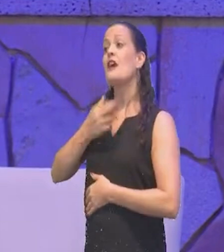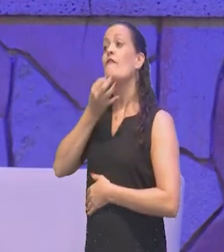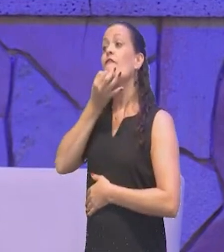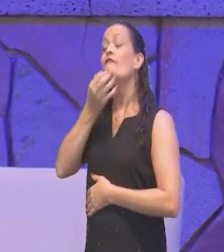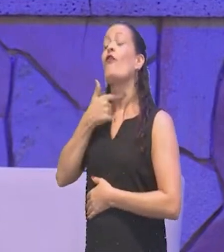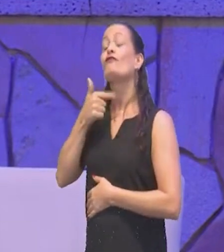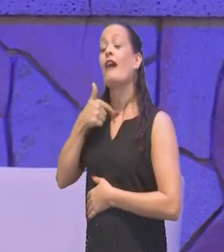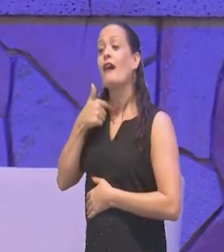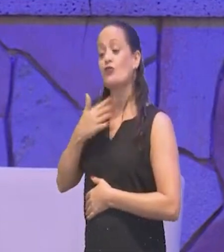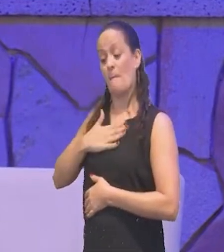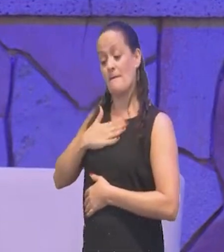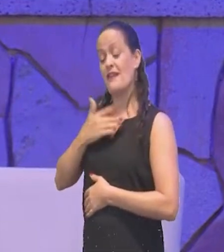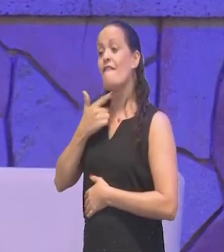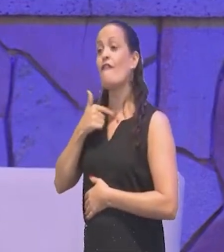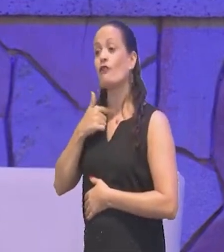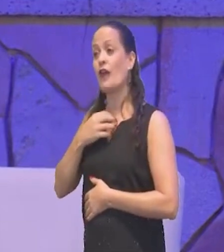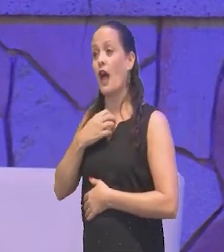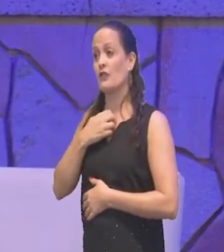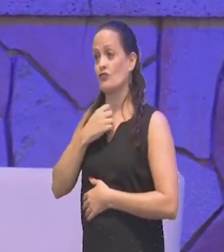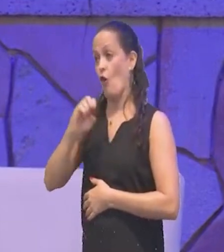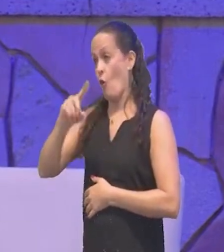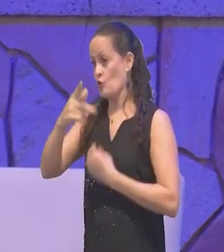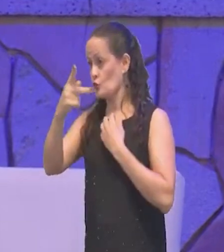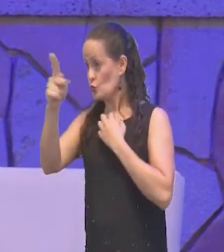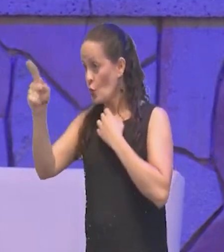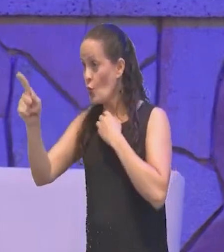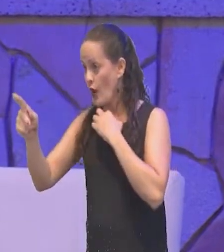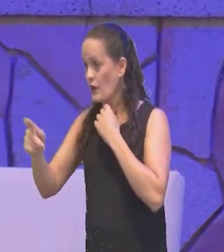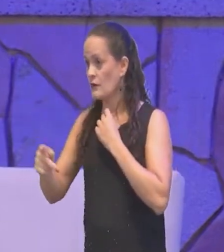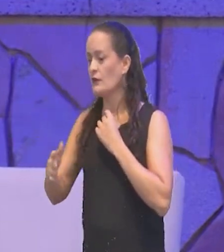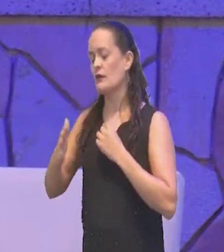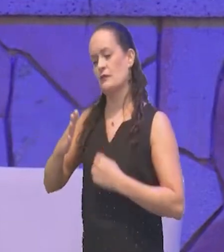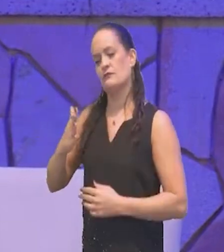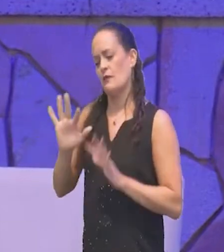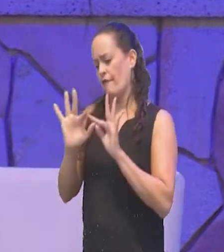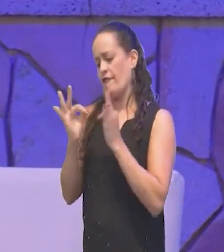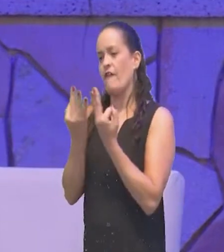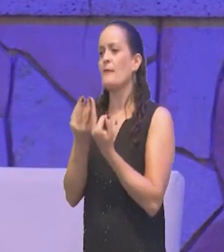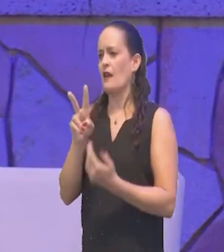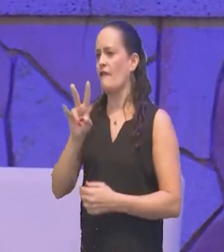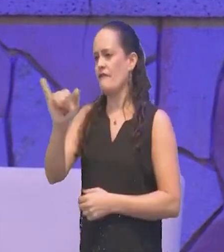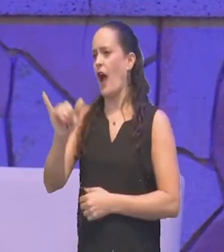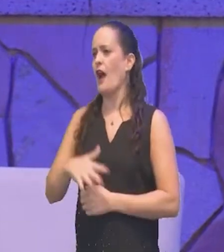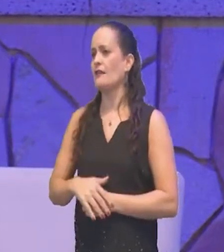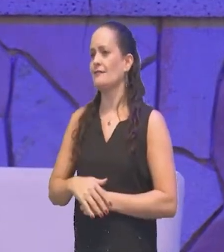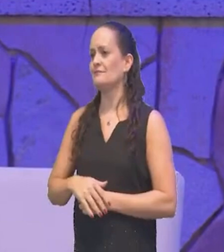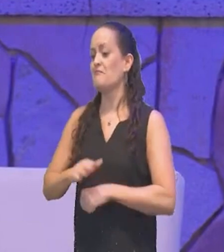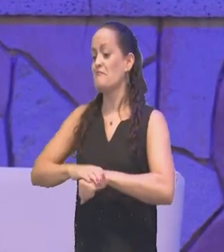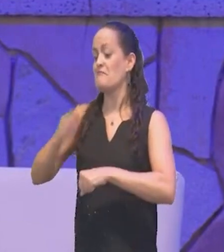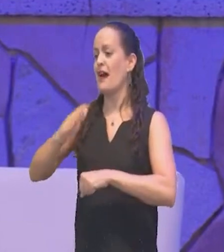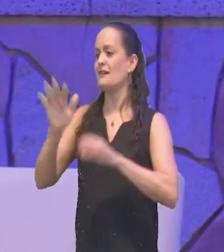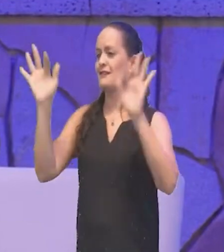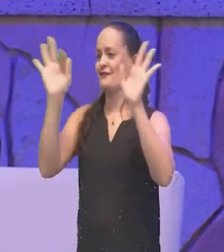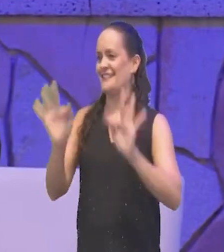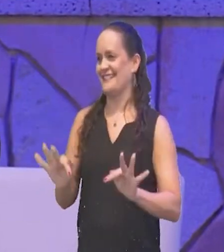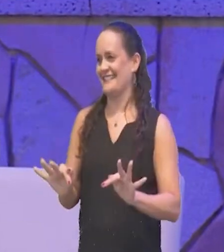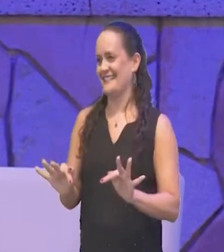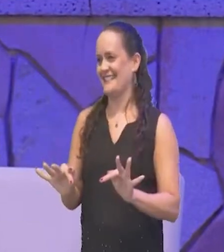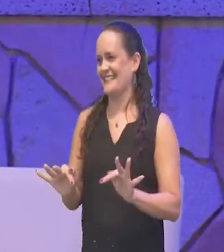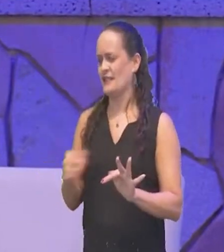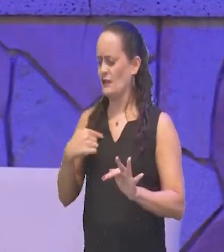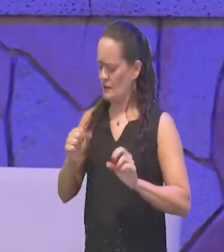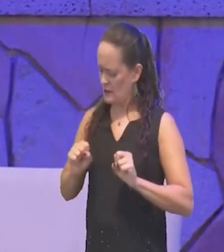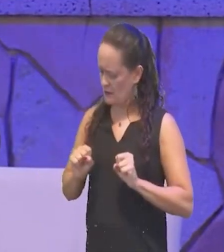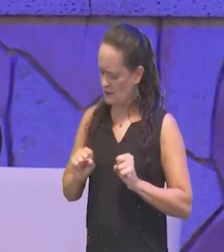de você, se depender de mim, primeiro, a minha família será melhor e mais feliz. Eu vou dedicar